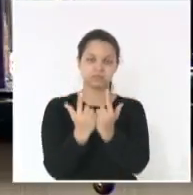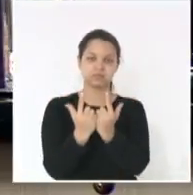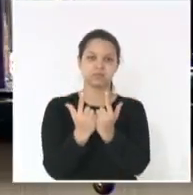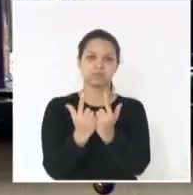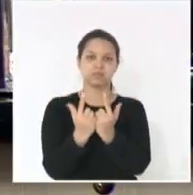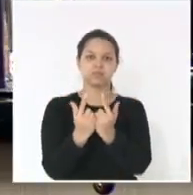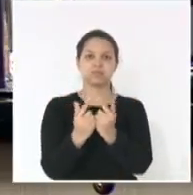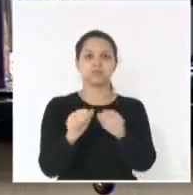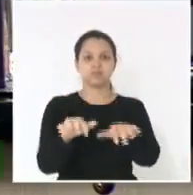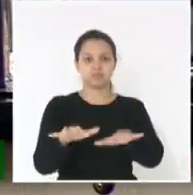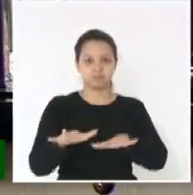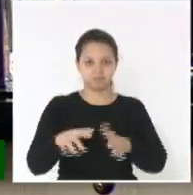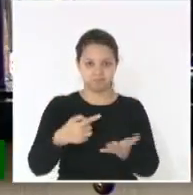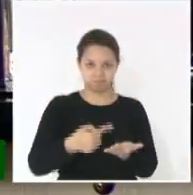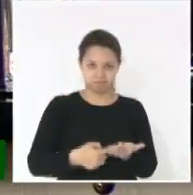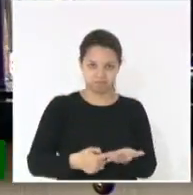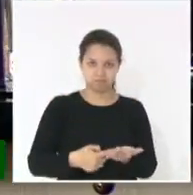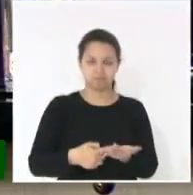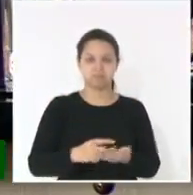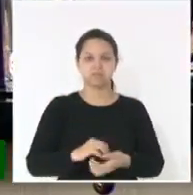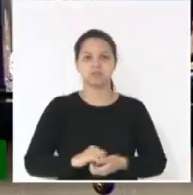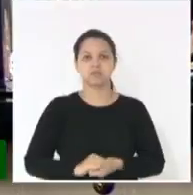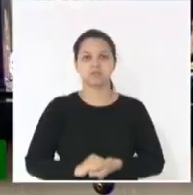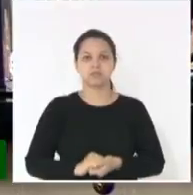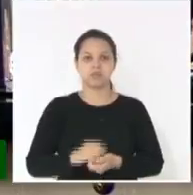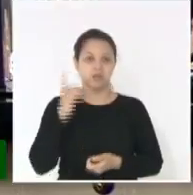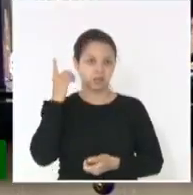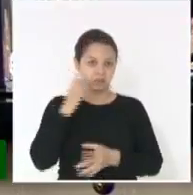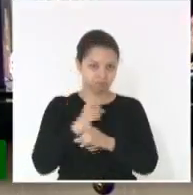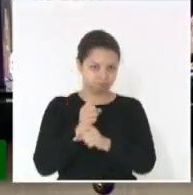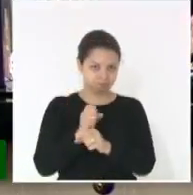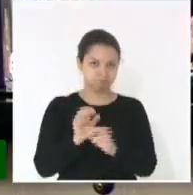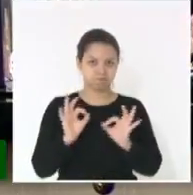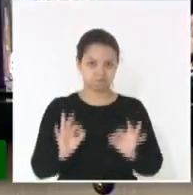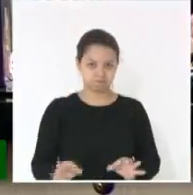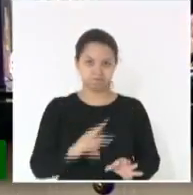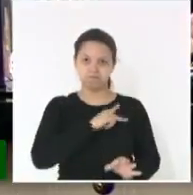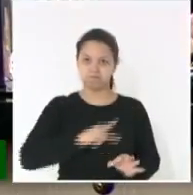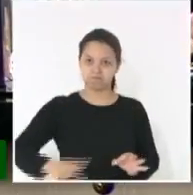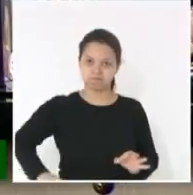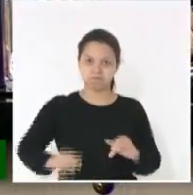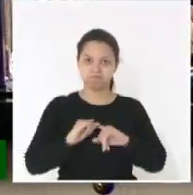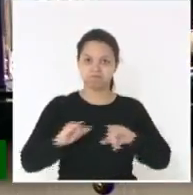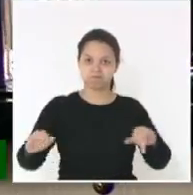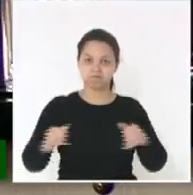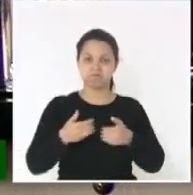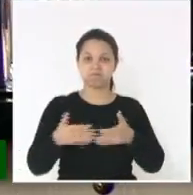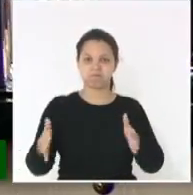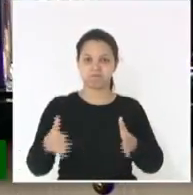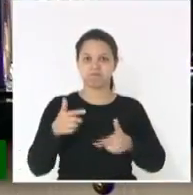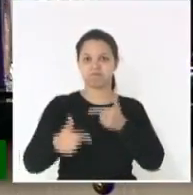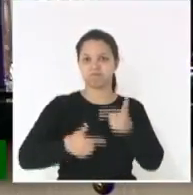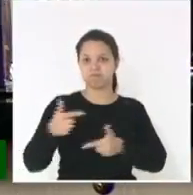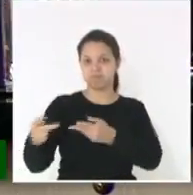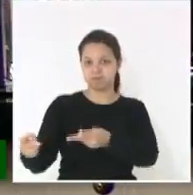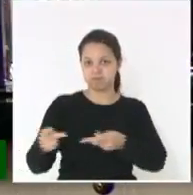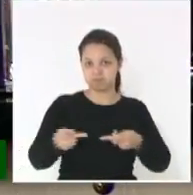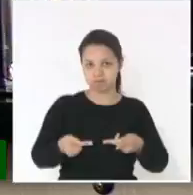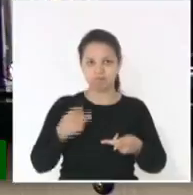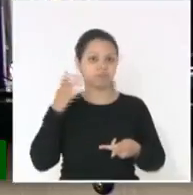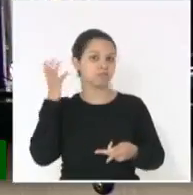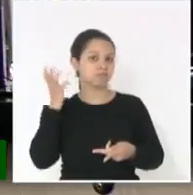em sessão ordinária. Havendo quórum regimental, o senhor presidente declarou abertos os trabalhos e convidou a deputada Ana Paula